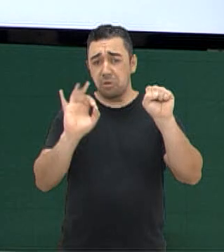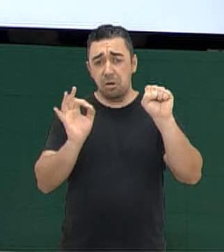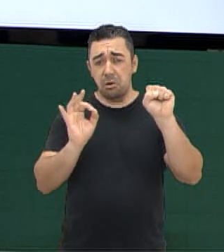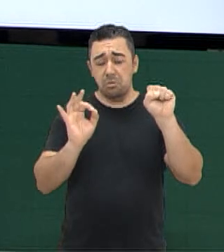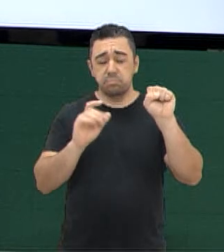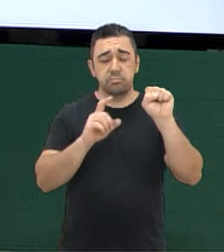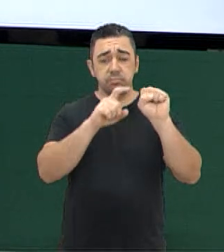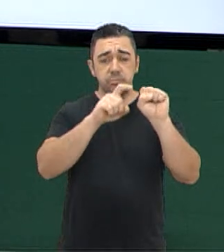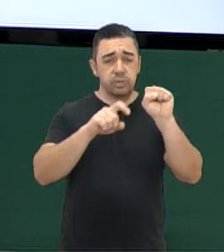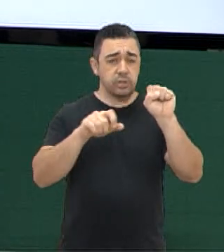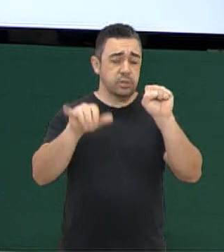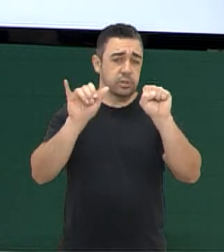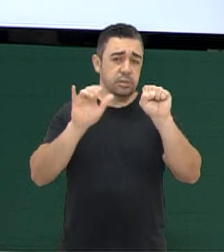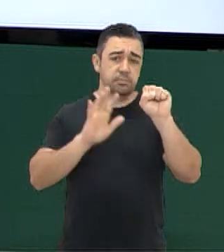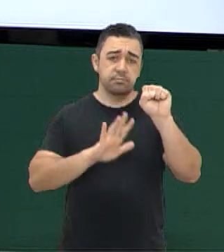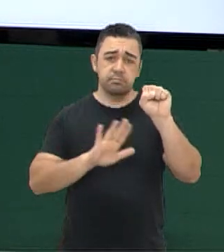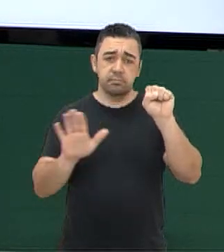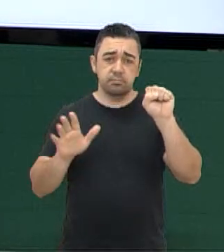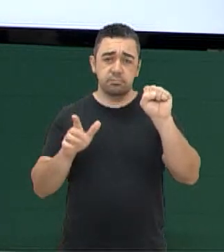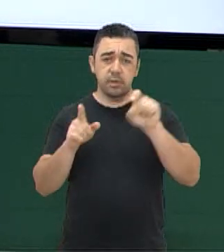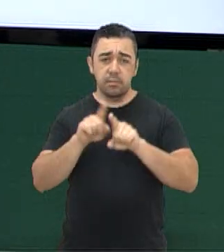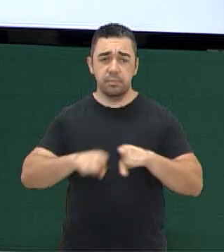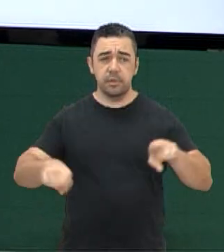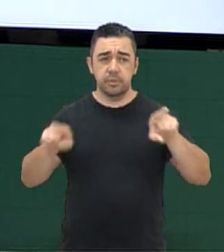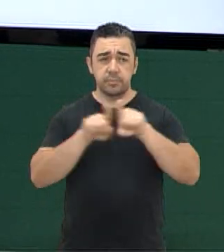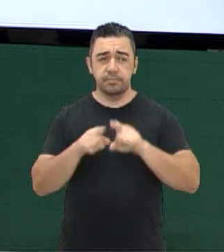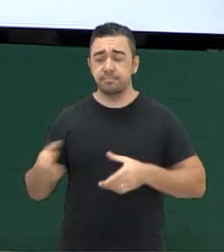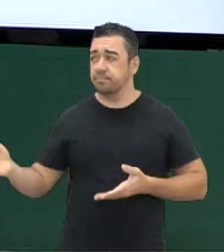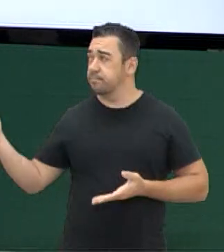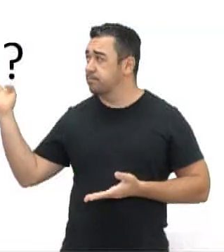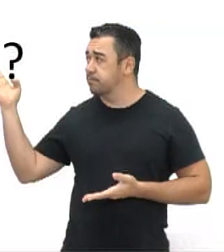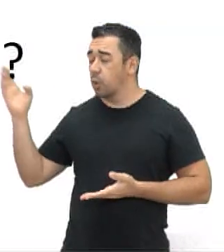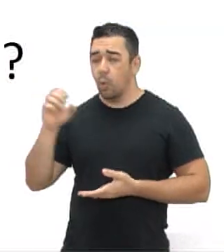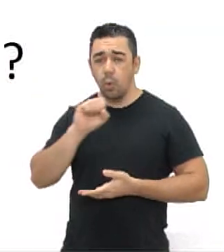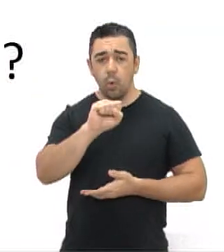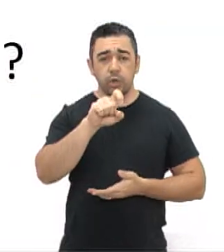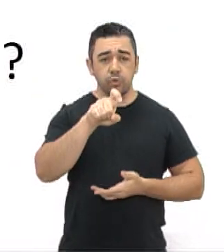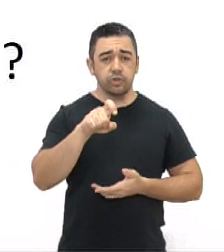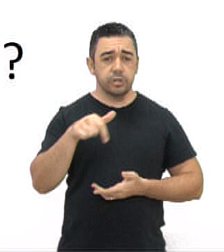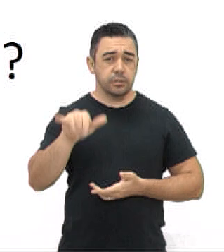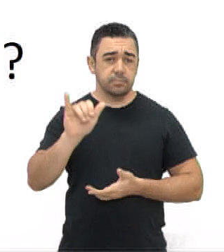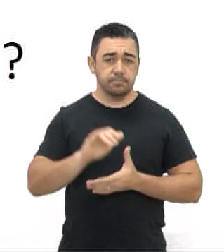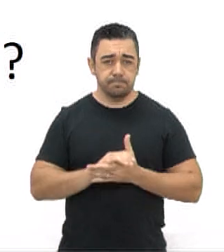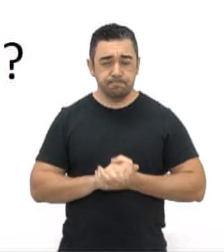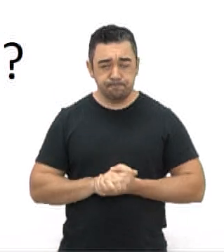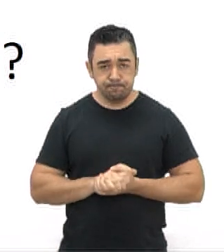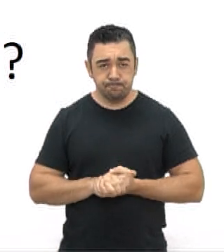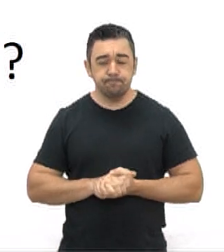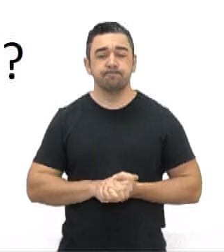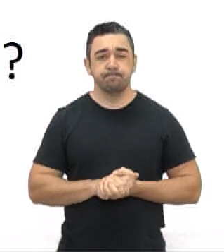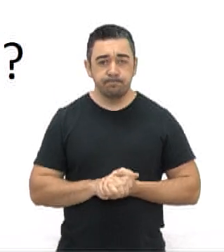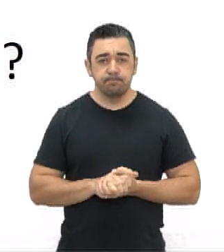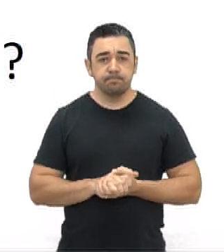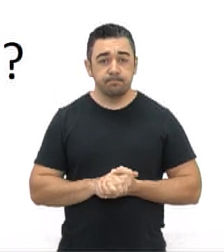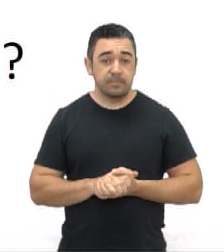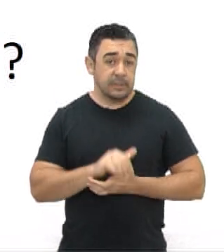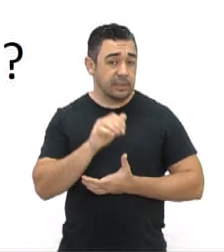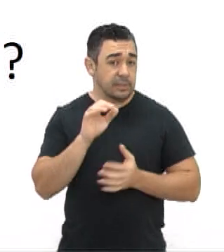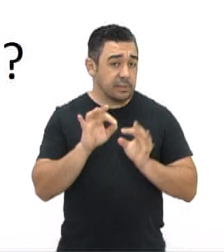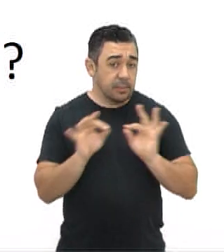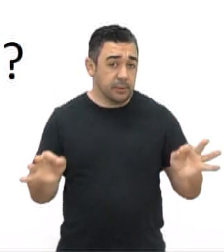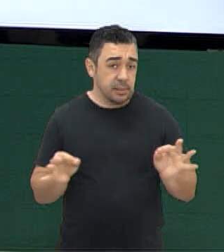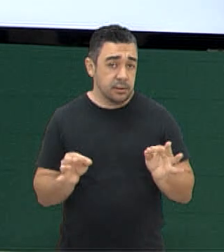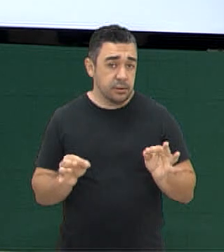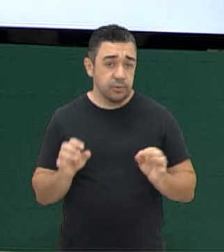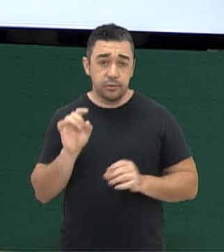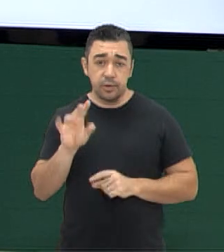outro x e nem outro y, só vou repetir, então a resposta vai ser 8xy. Simples,